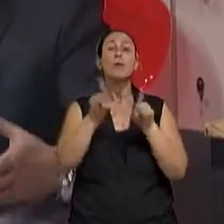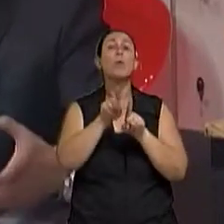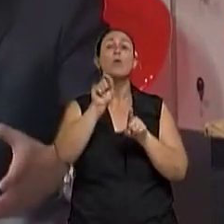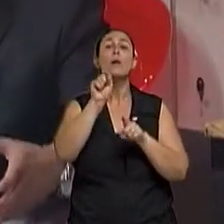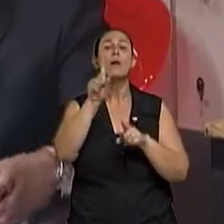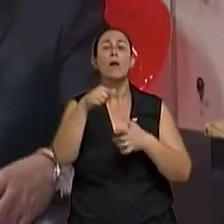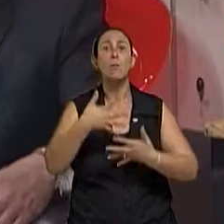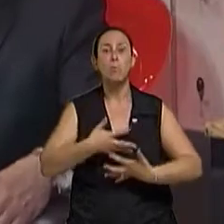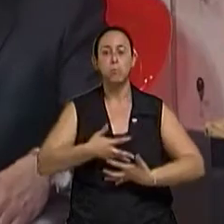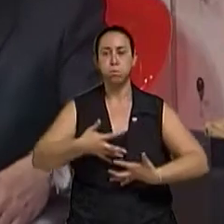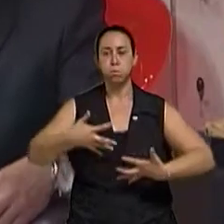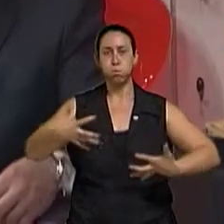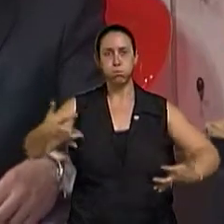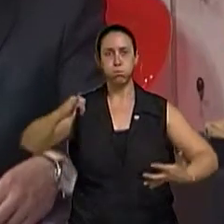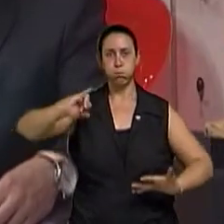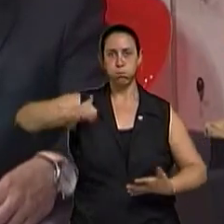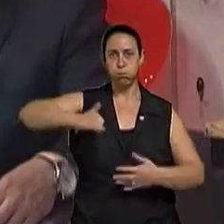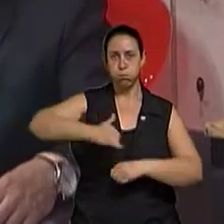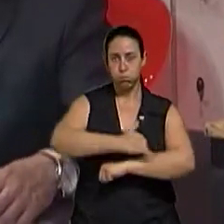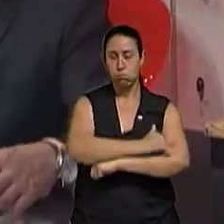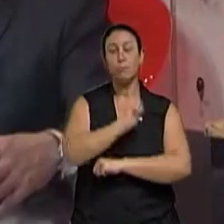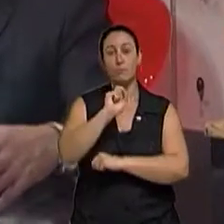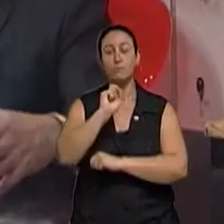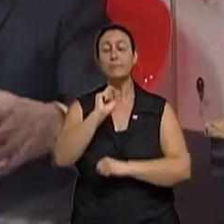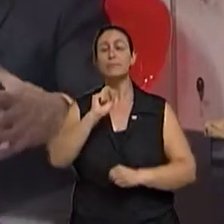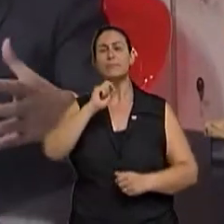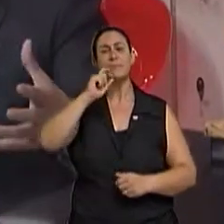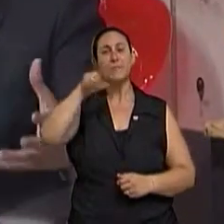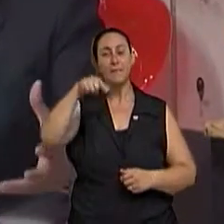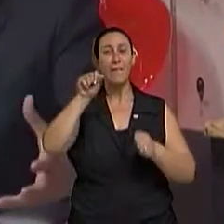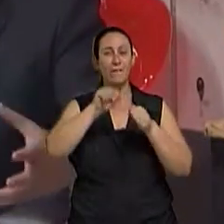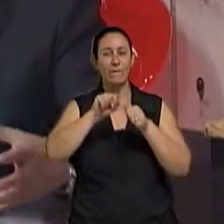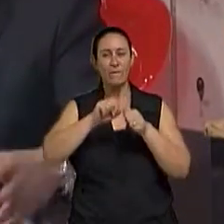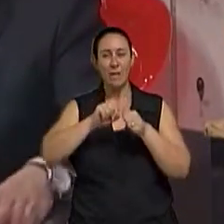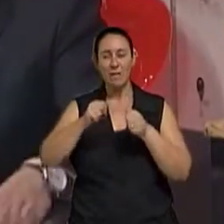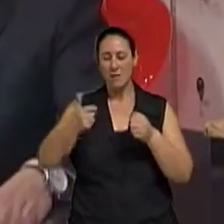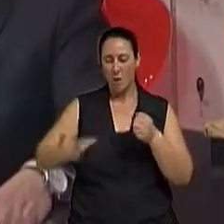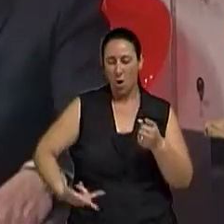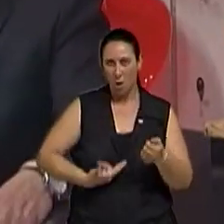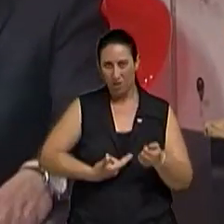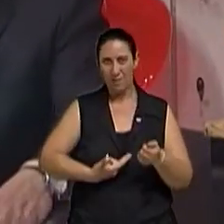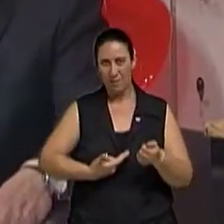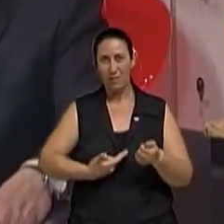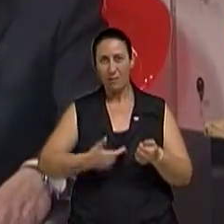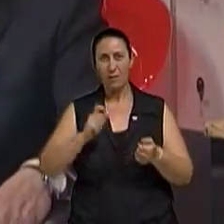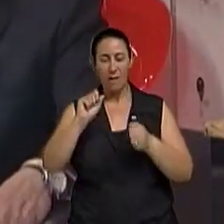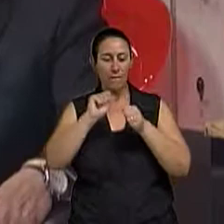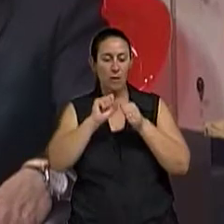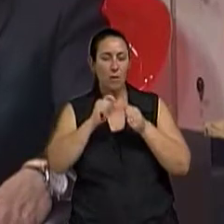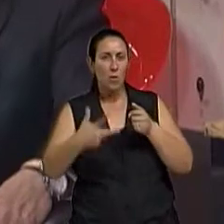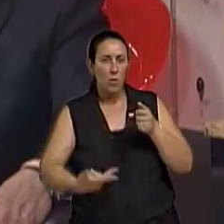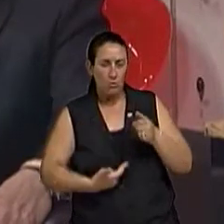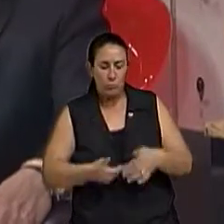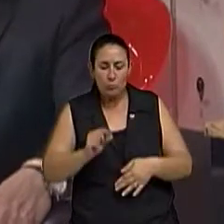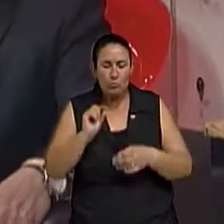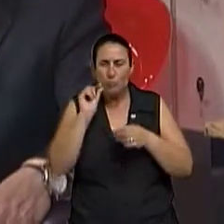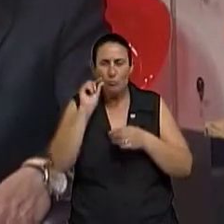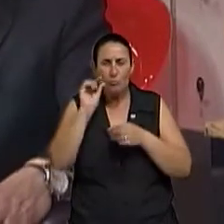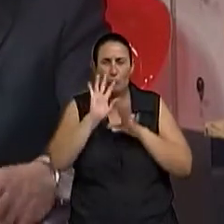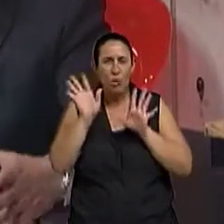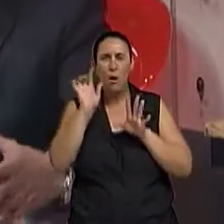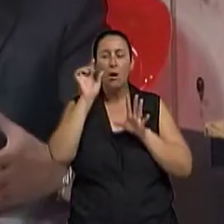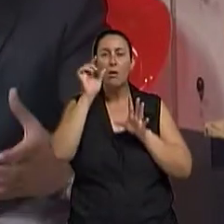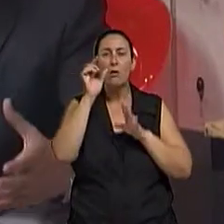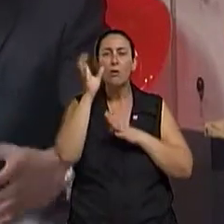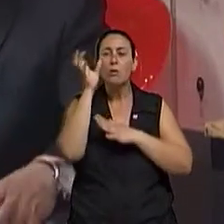que é morbidade no conceito médico? Aquela cirurgia grande de mutilação hoje é uma cirurgia de pequeno corte, com uma